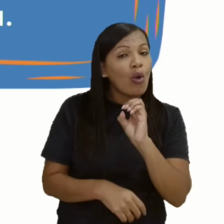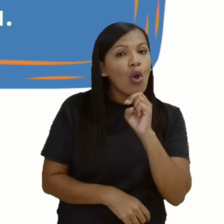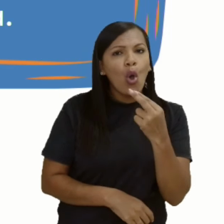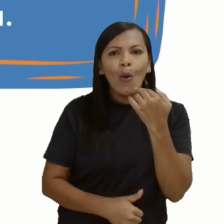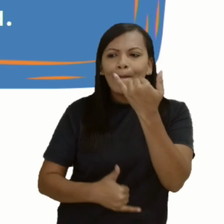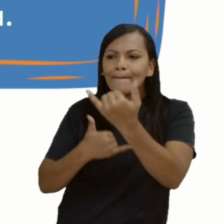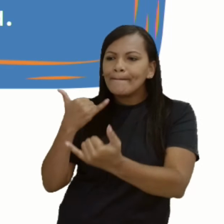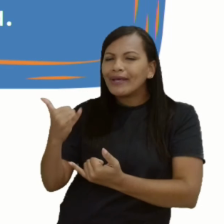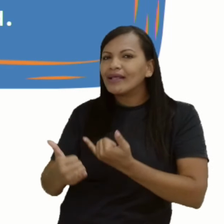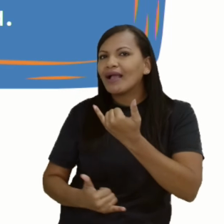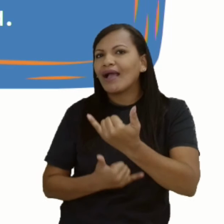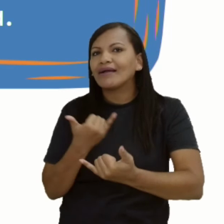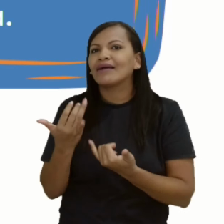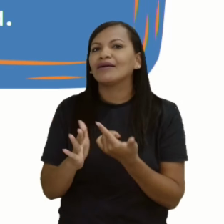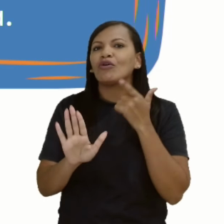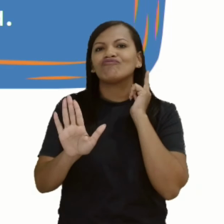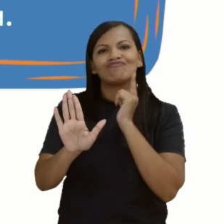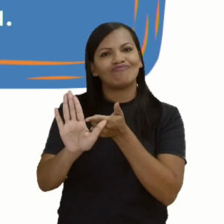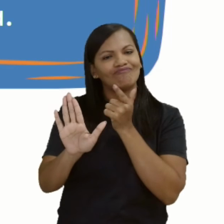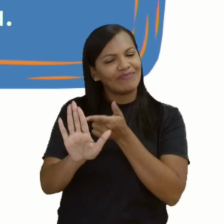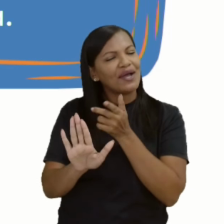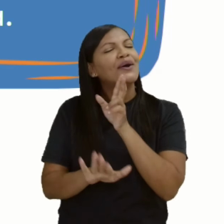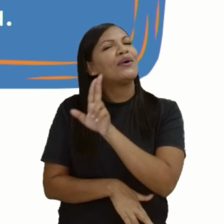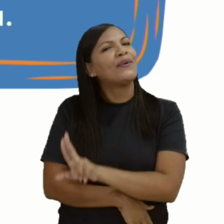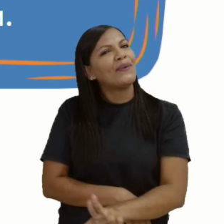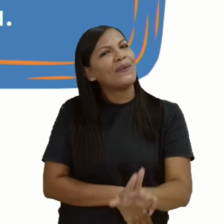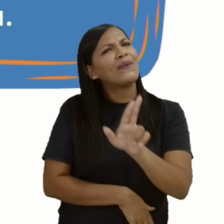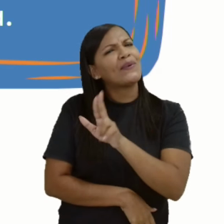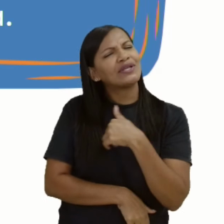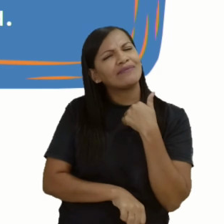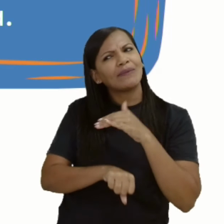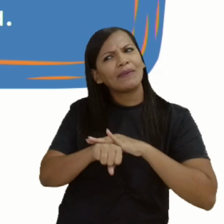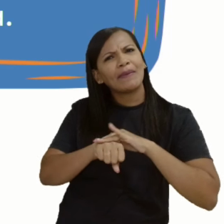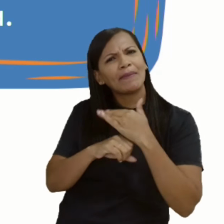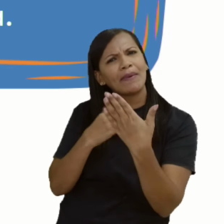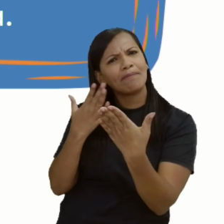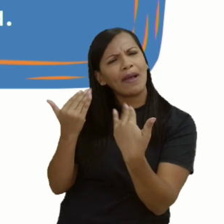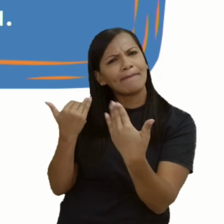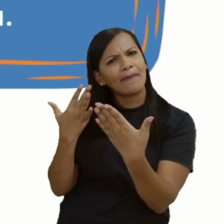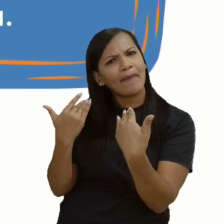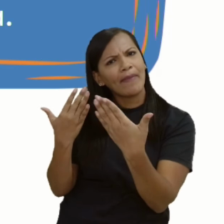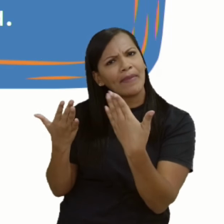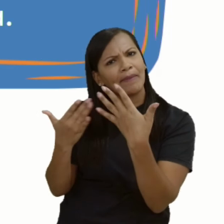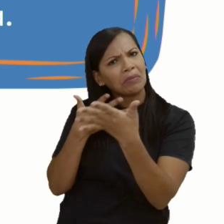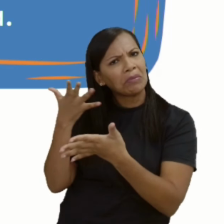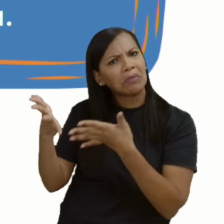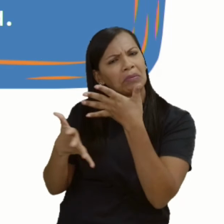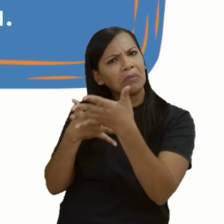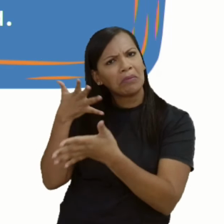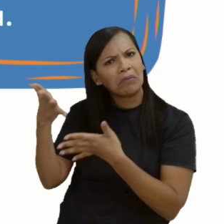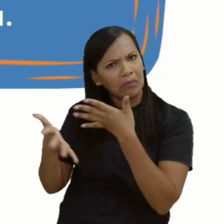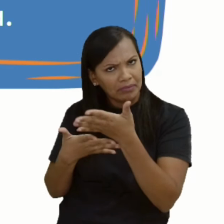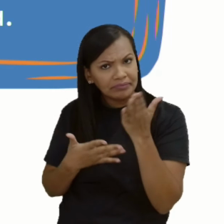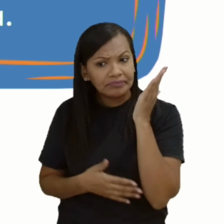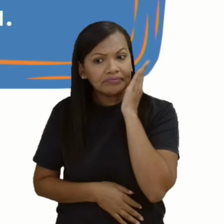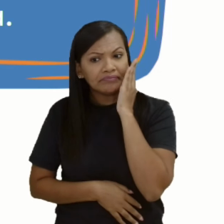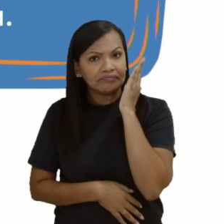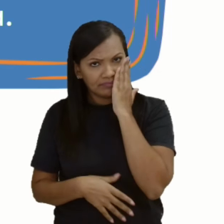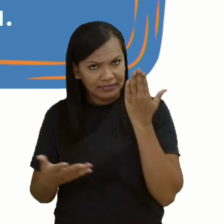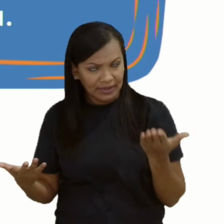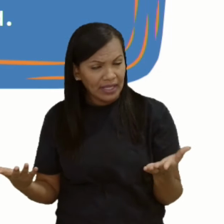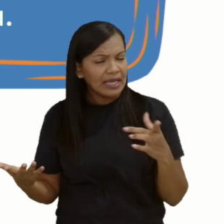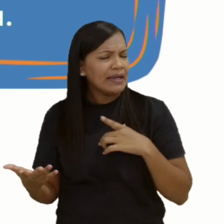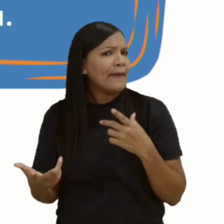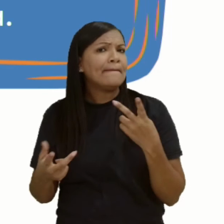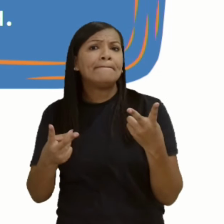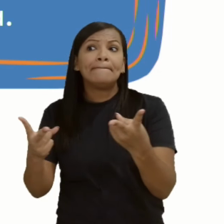brincadeira. Ironia é o que a gente mais utiliza assim nas nossas conversas. Ninguém passa despercebido de uma ironia. A